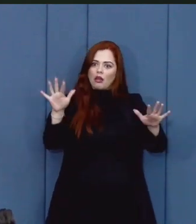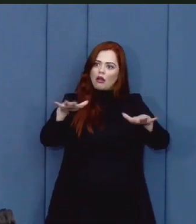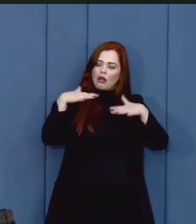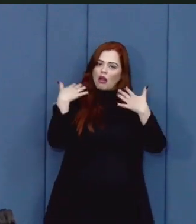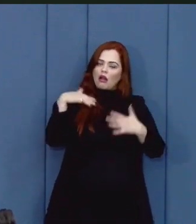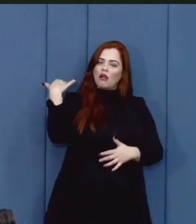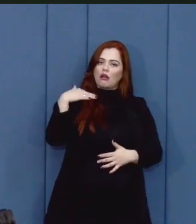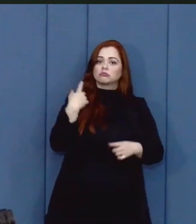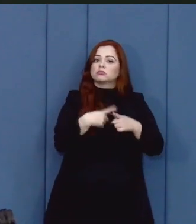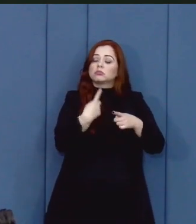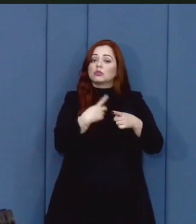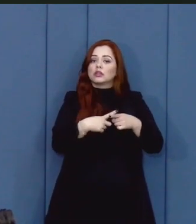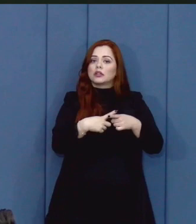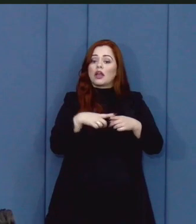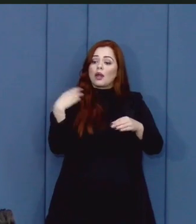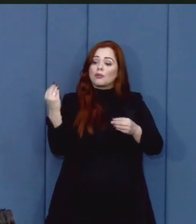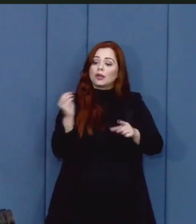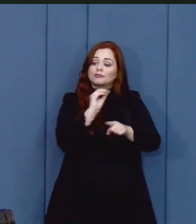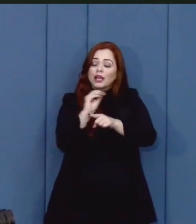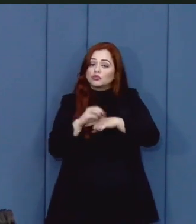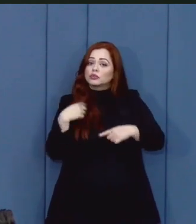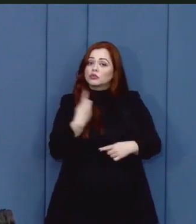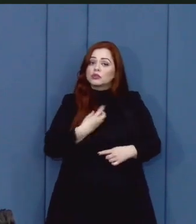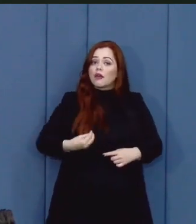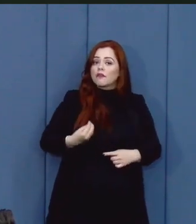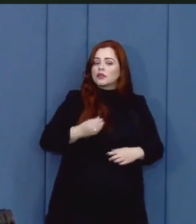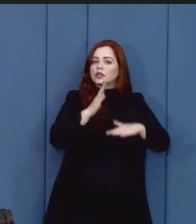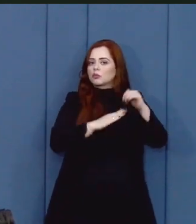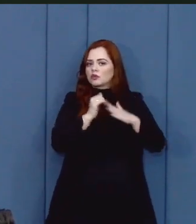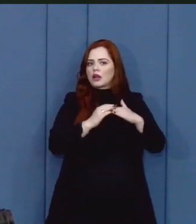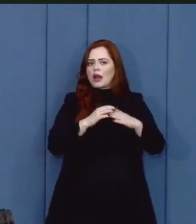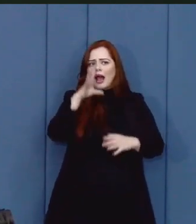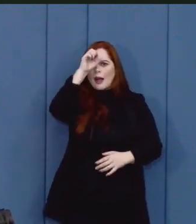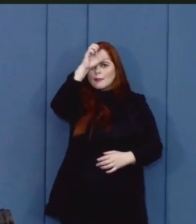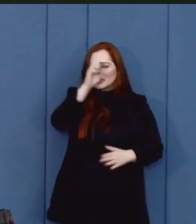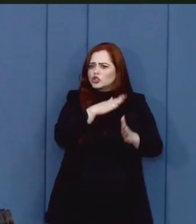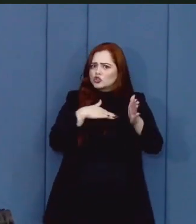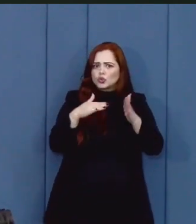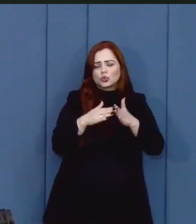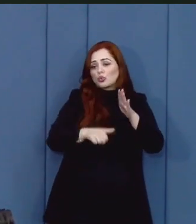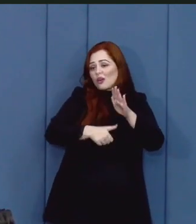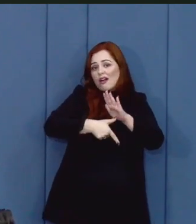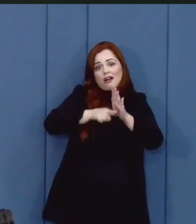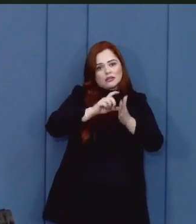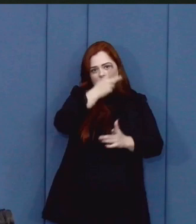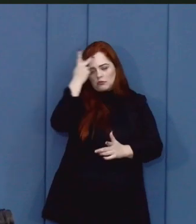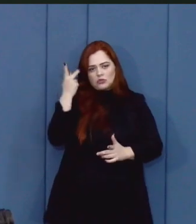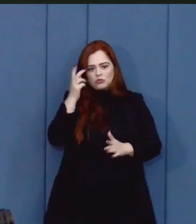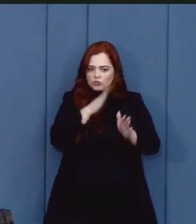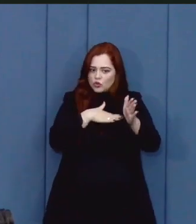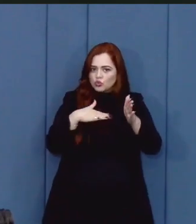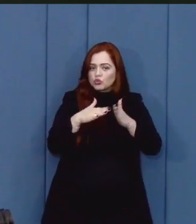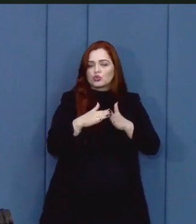porque a contribuição que a gente tem para a nossa vida profissional, porque a gente aprende tudo primeiro que todo mundo, para começar. Tá?